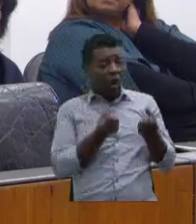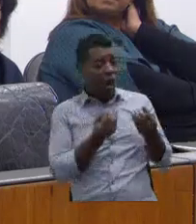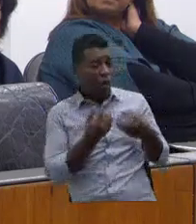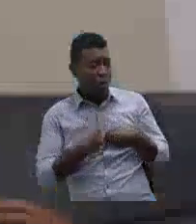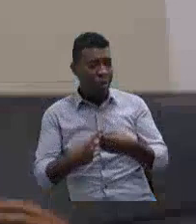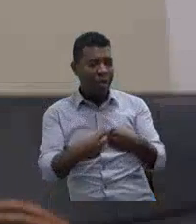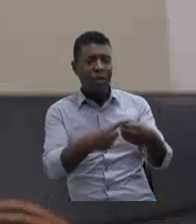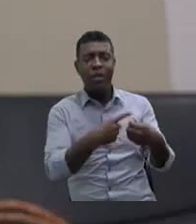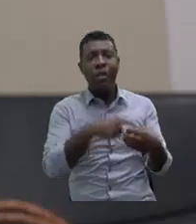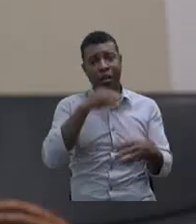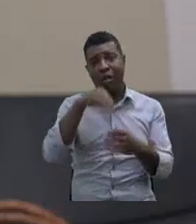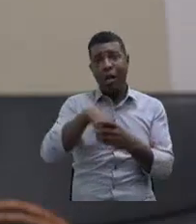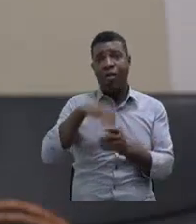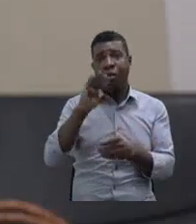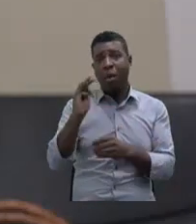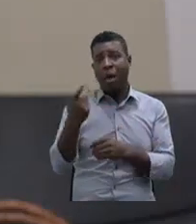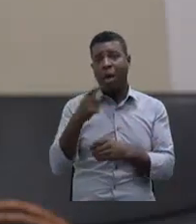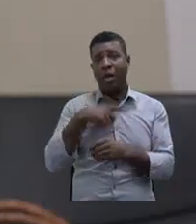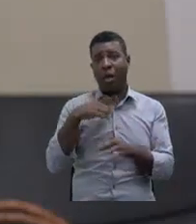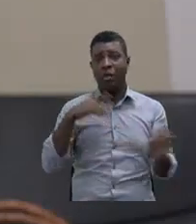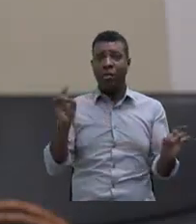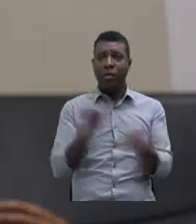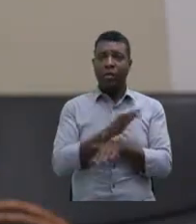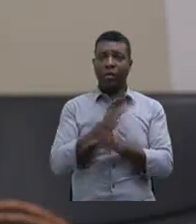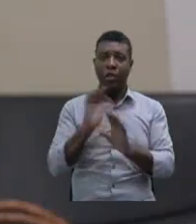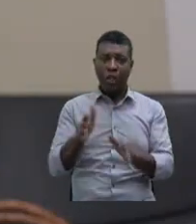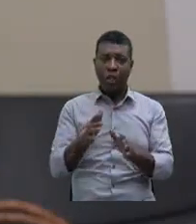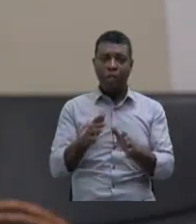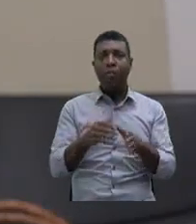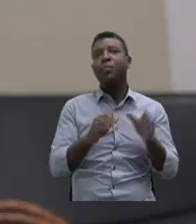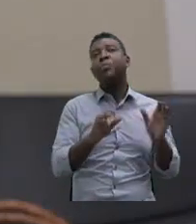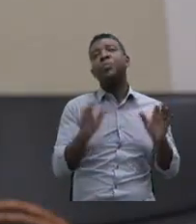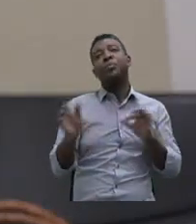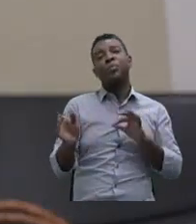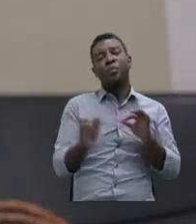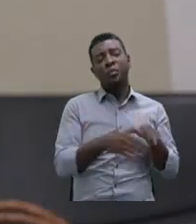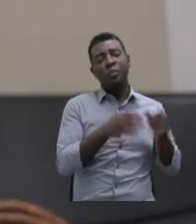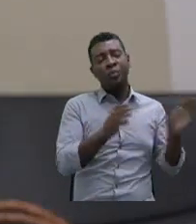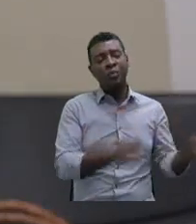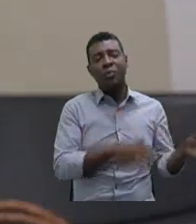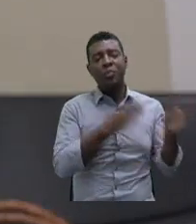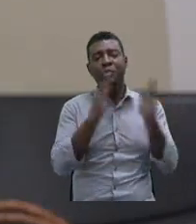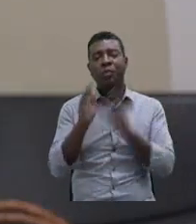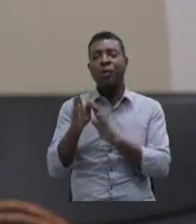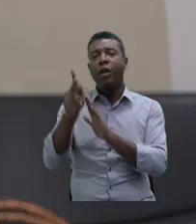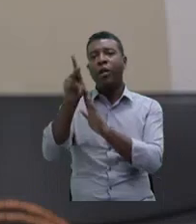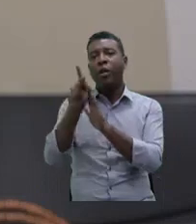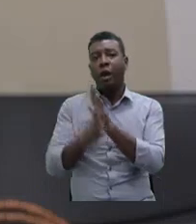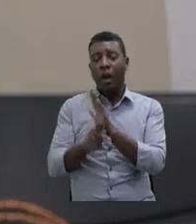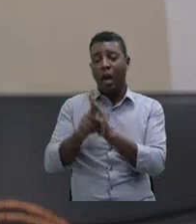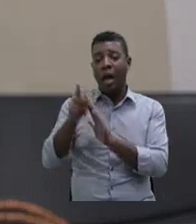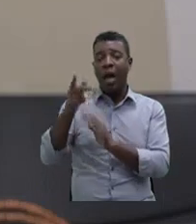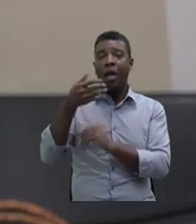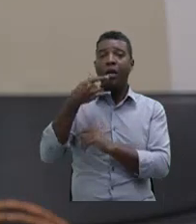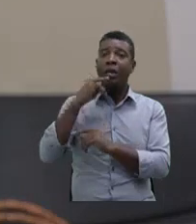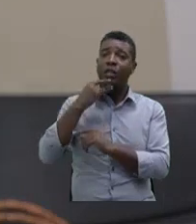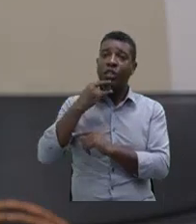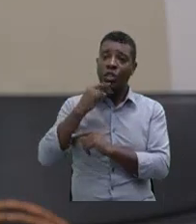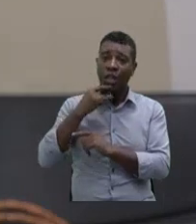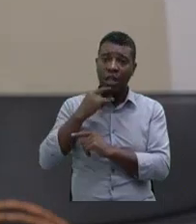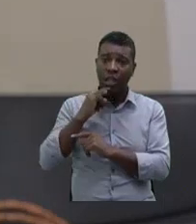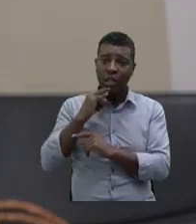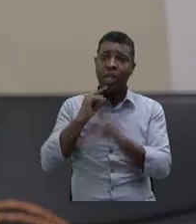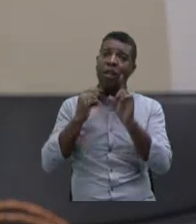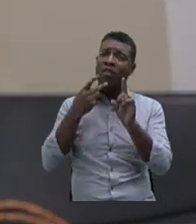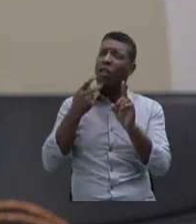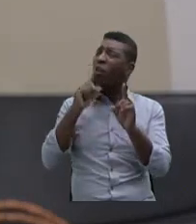Gerais. Com relação à cachaça, um projeto interessante que o senhor citou, realmente, assim como o